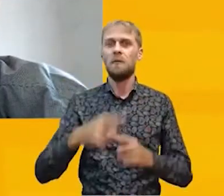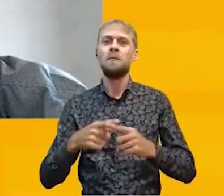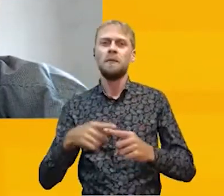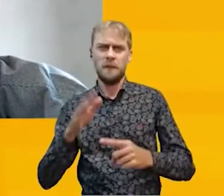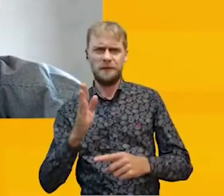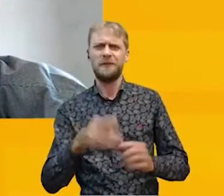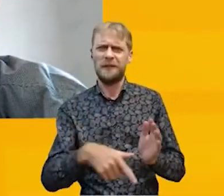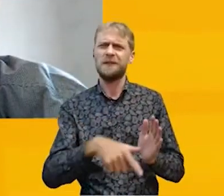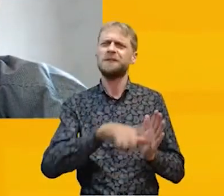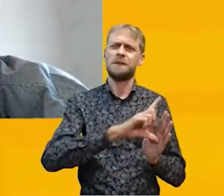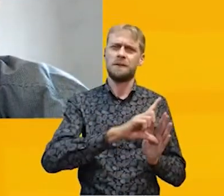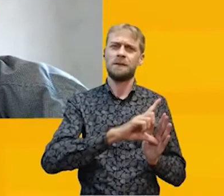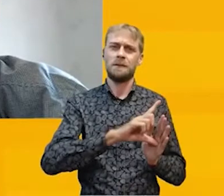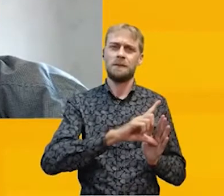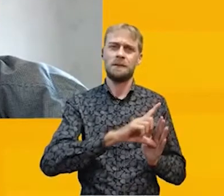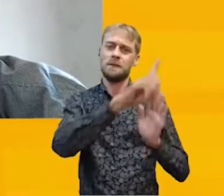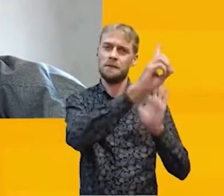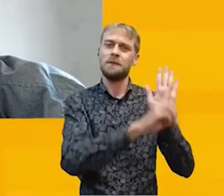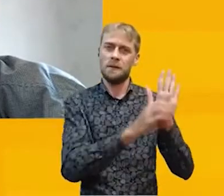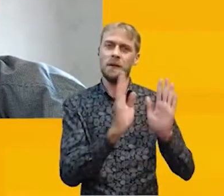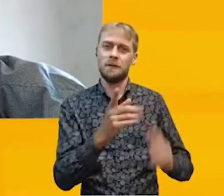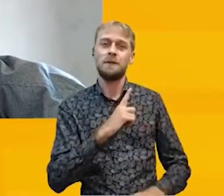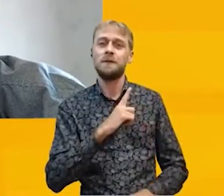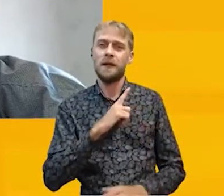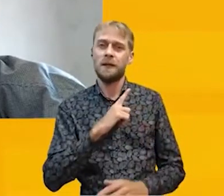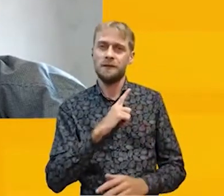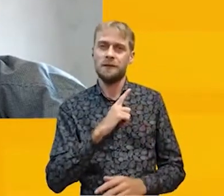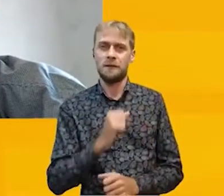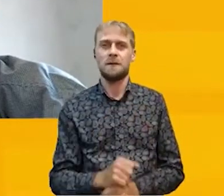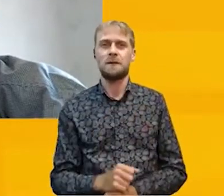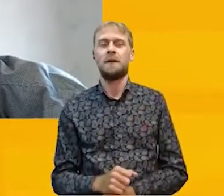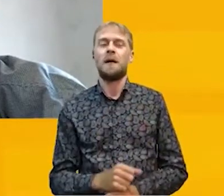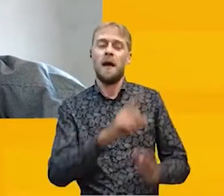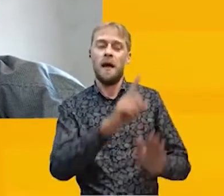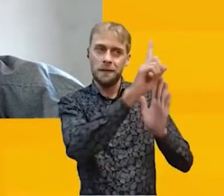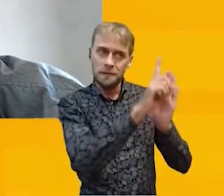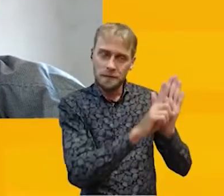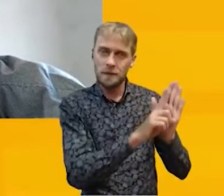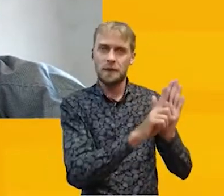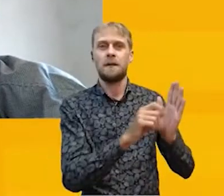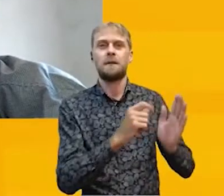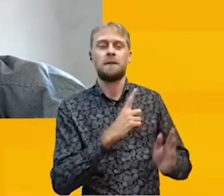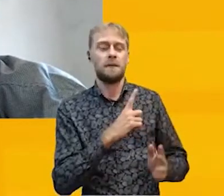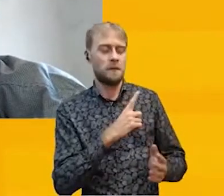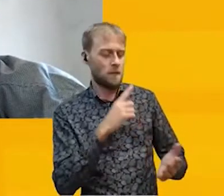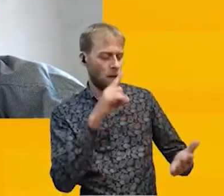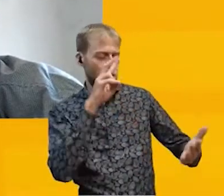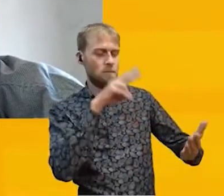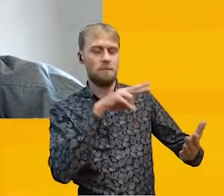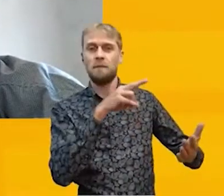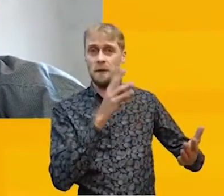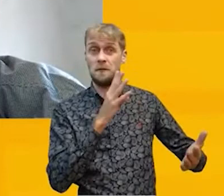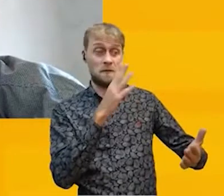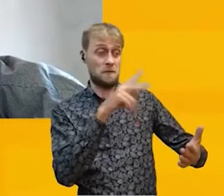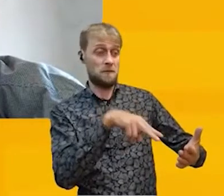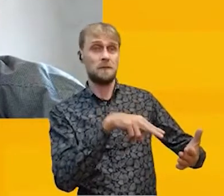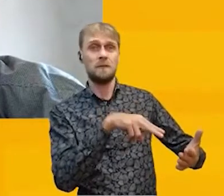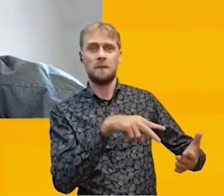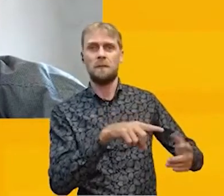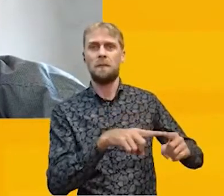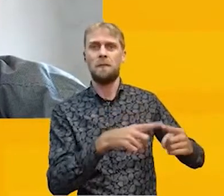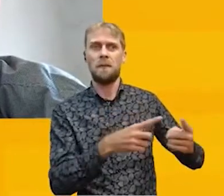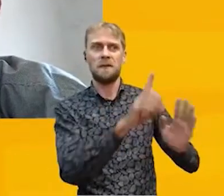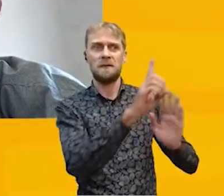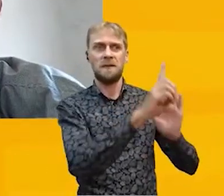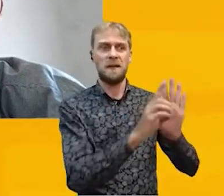decreto, foi feito o decreto, ele passou a ser reconhecido. Deixou de ter o decreto, mas a